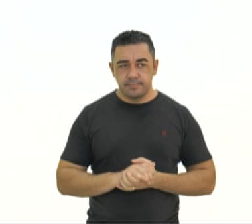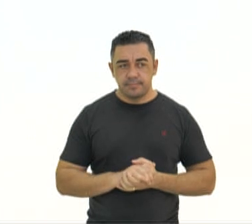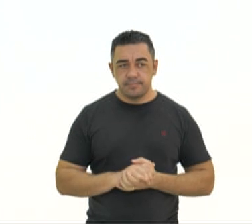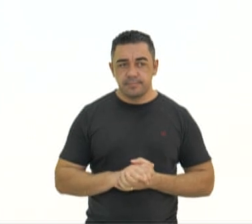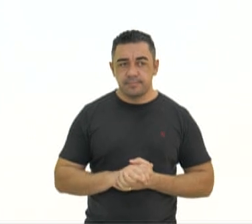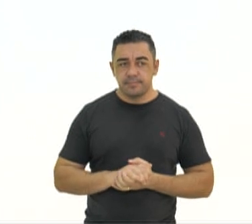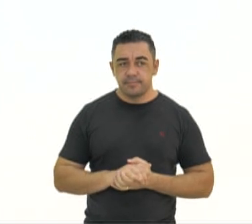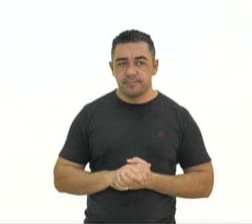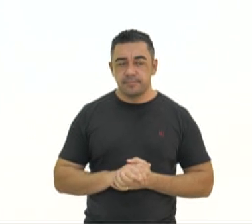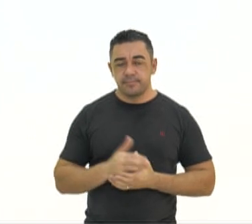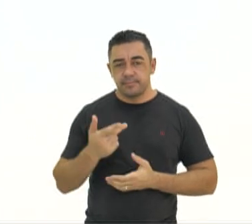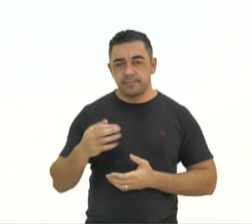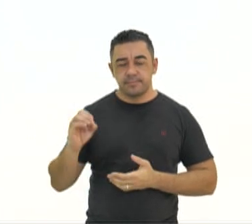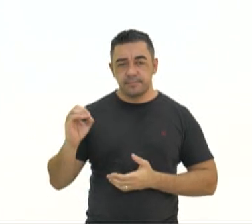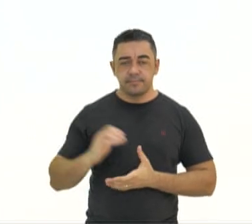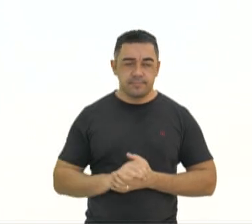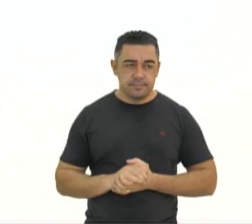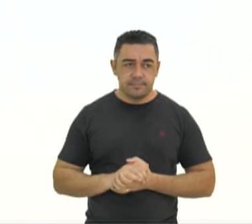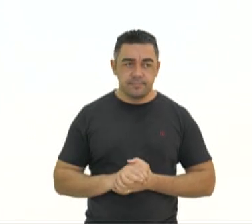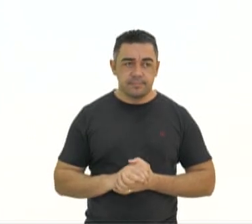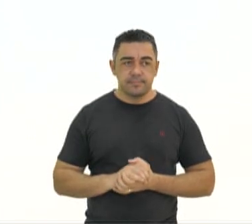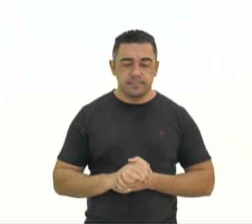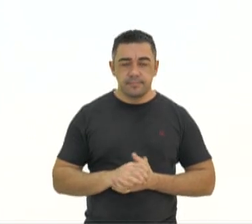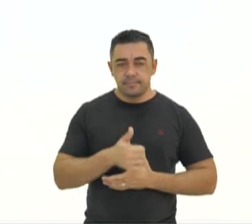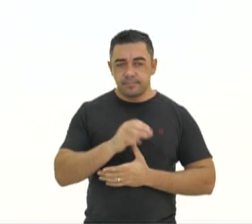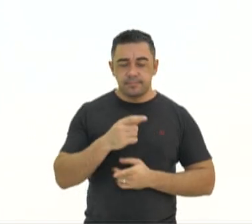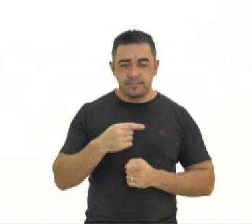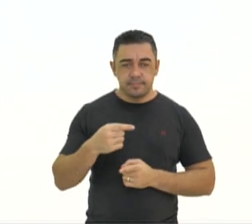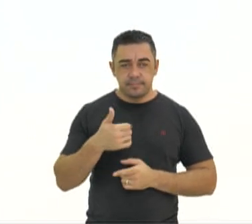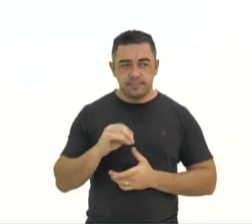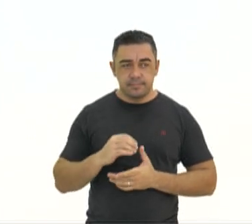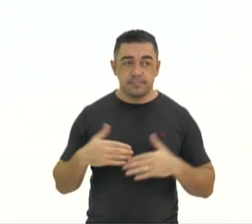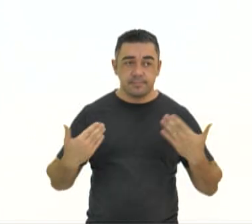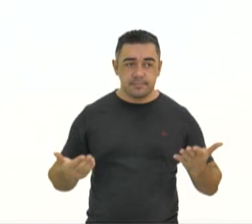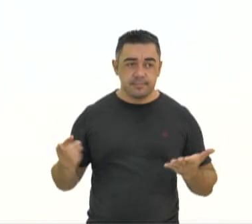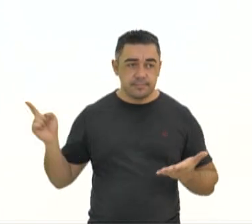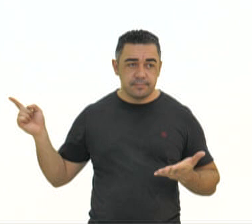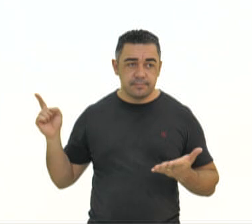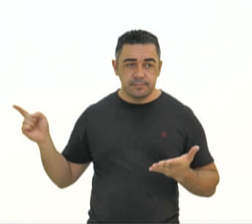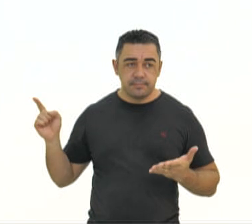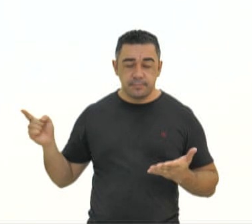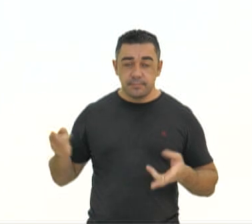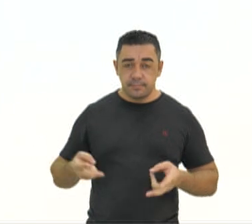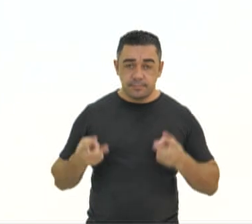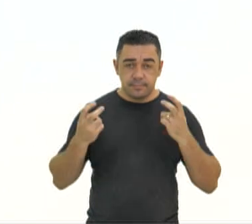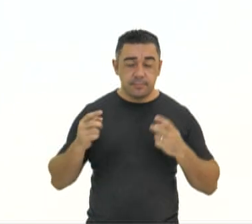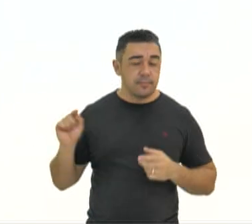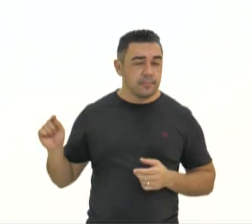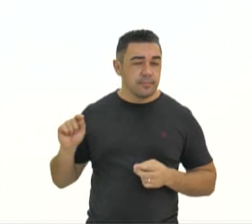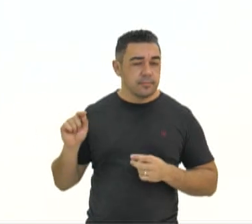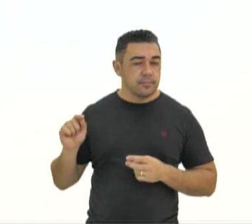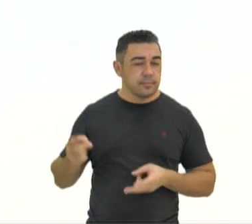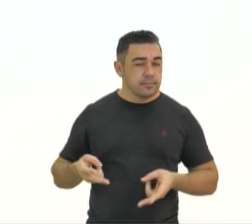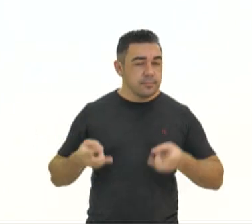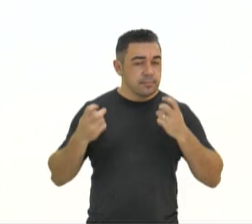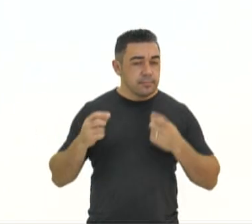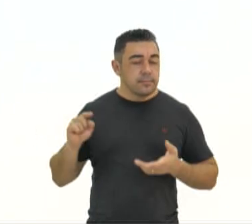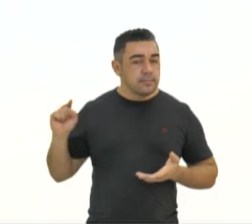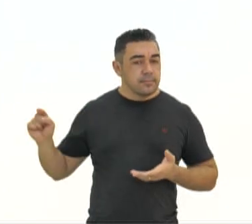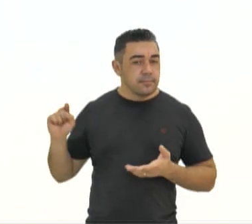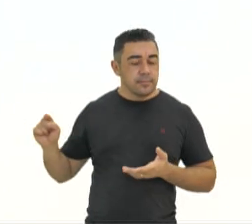0B. Igual a 0. 10 menos 10, 0. Então, nós temos que, né, uma observação muito importante